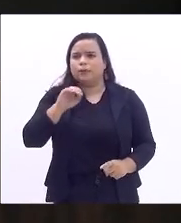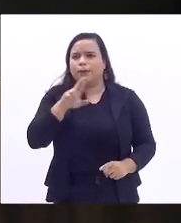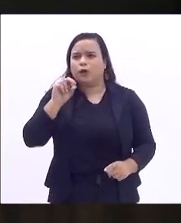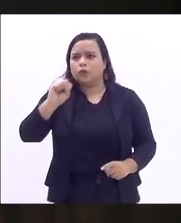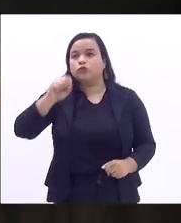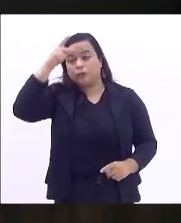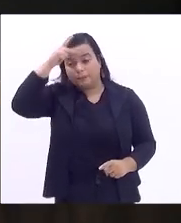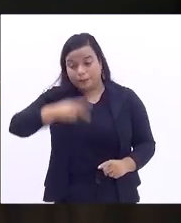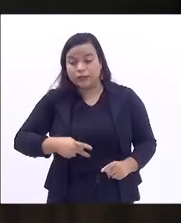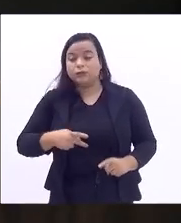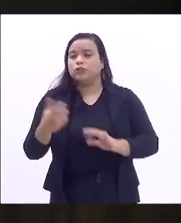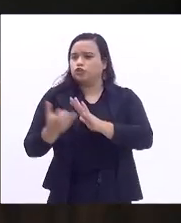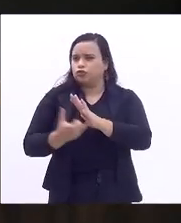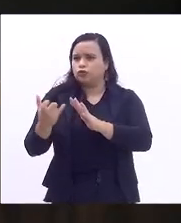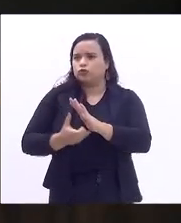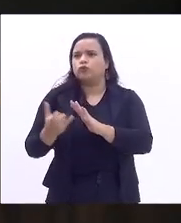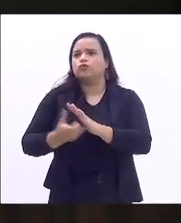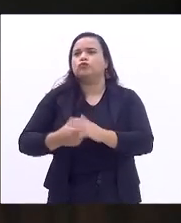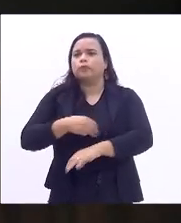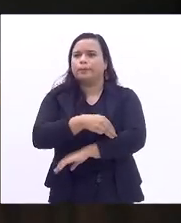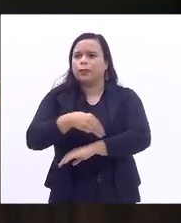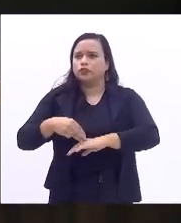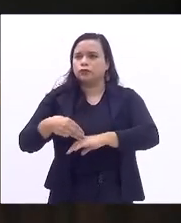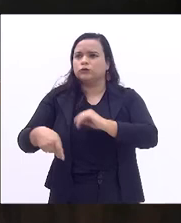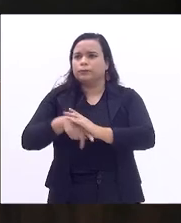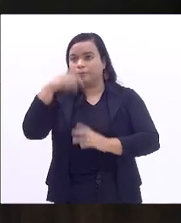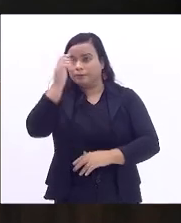do Brasil no estado do Rio de Janeiro